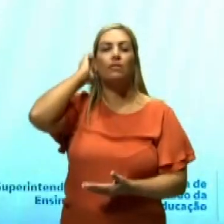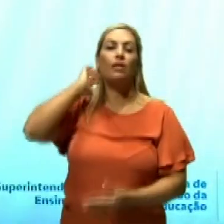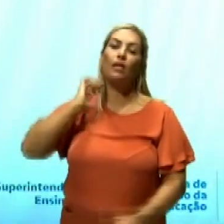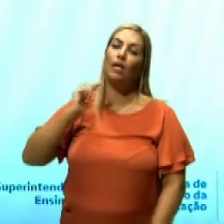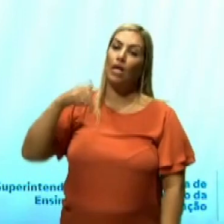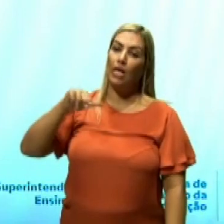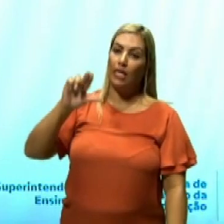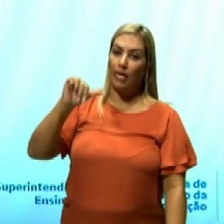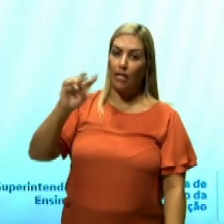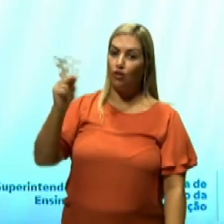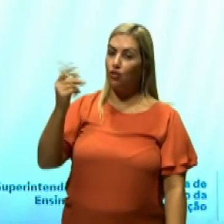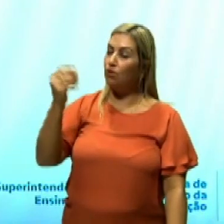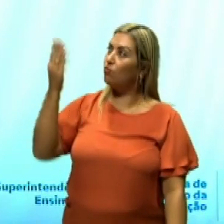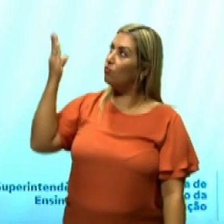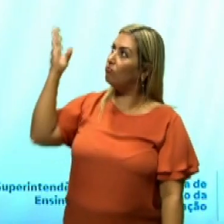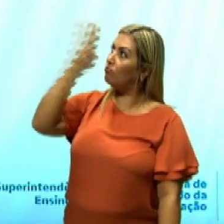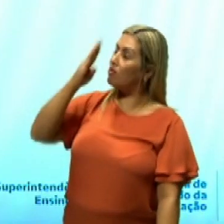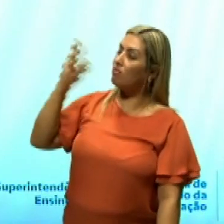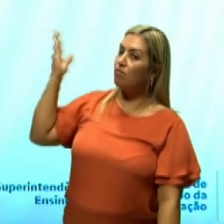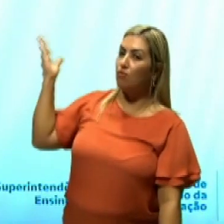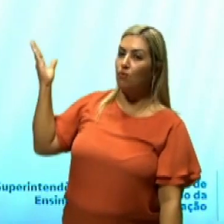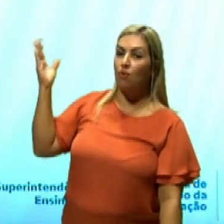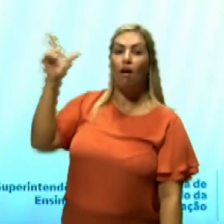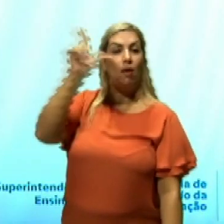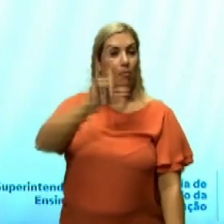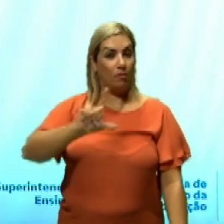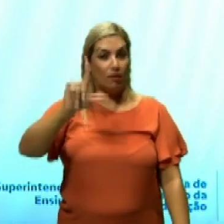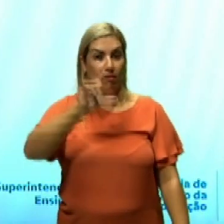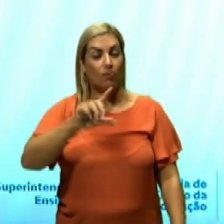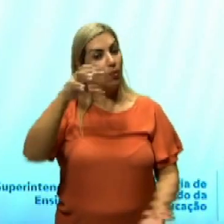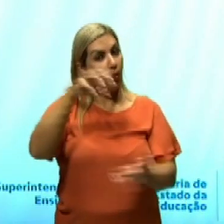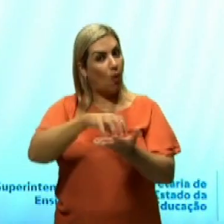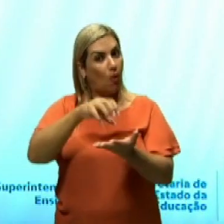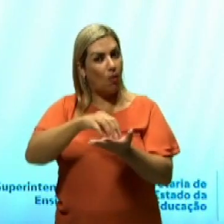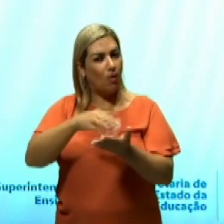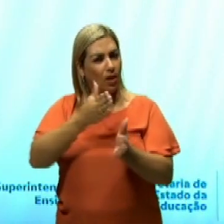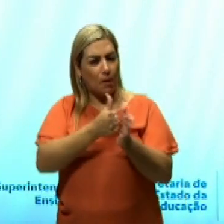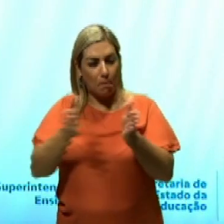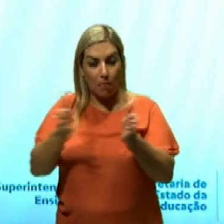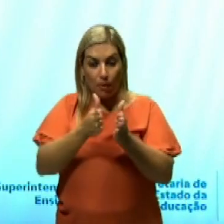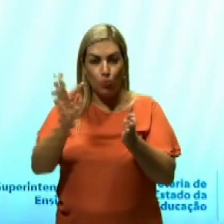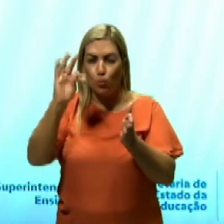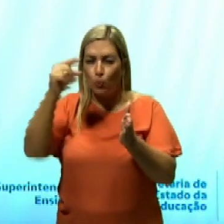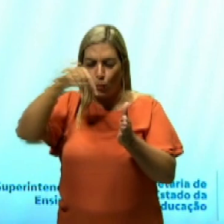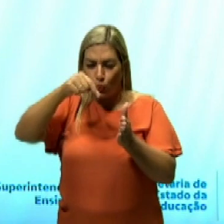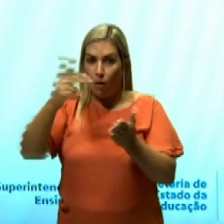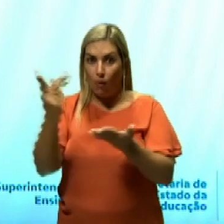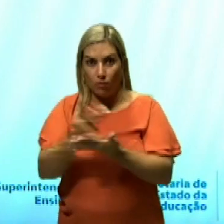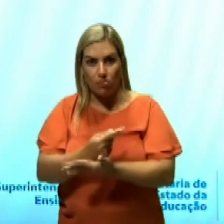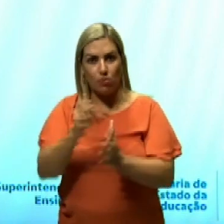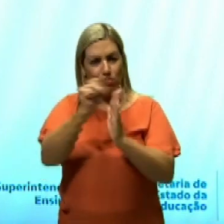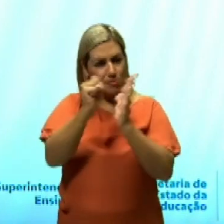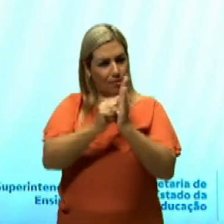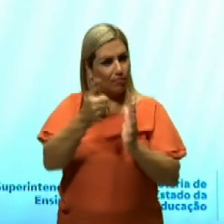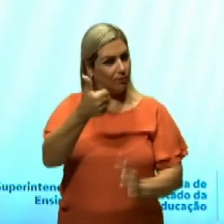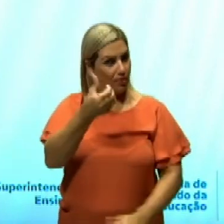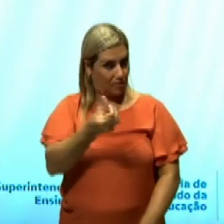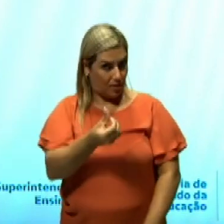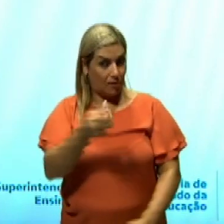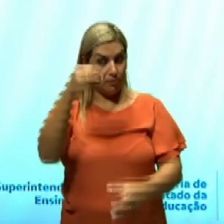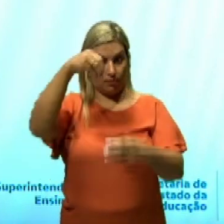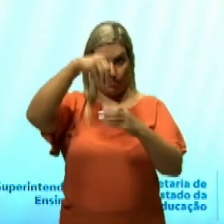quinhentismo do brasil é o é a literatura do período colonial tudo o que aconteceu no século 16